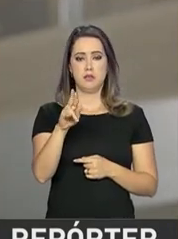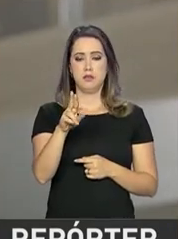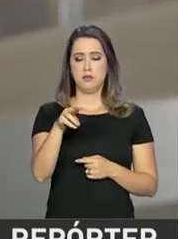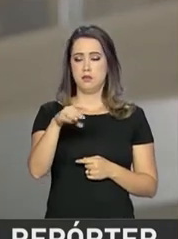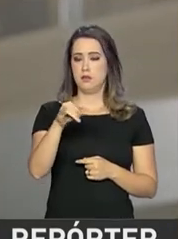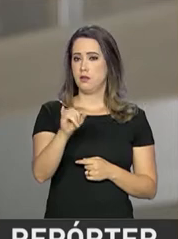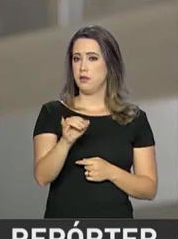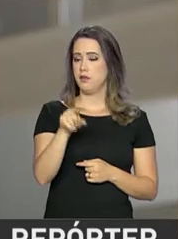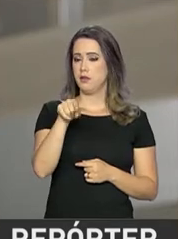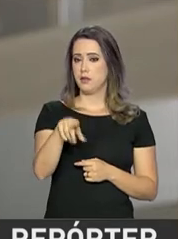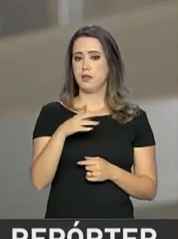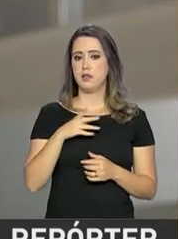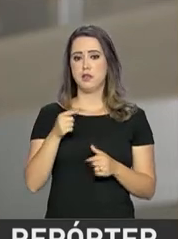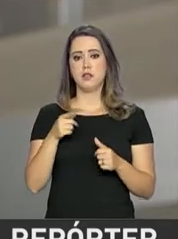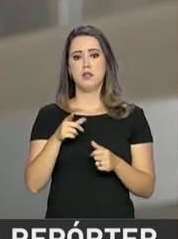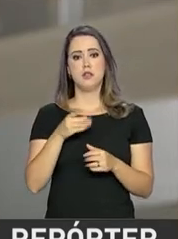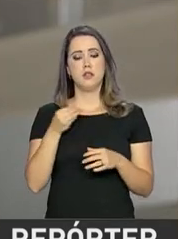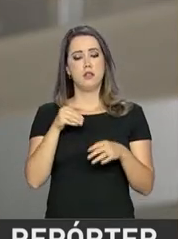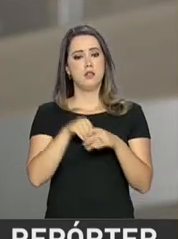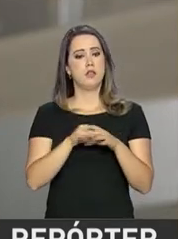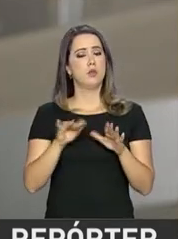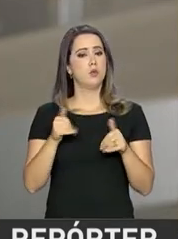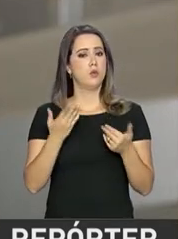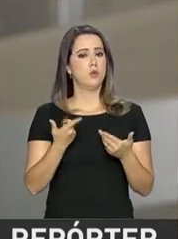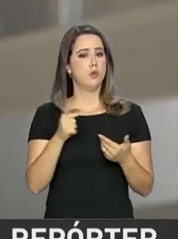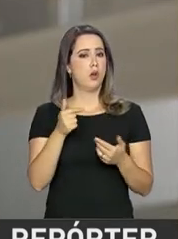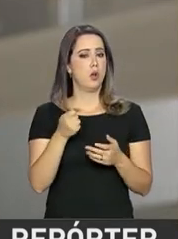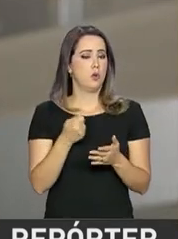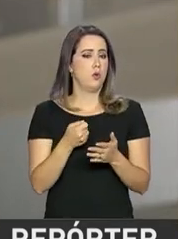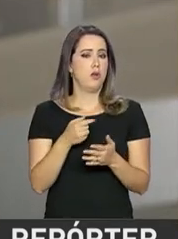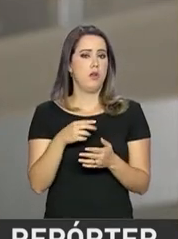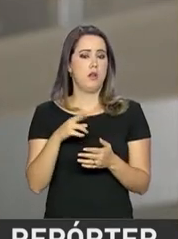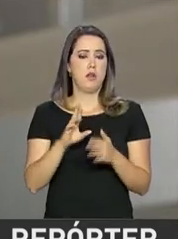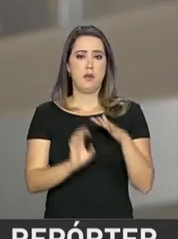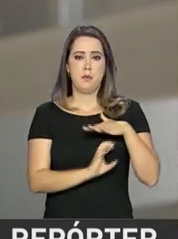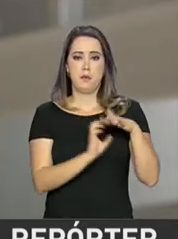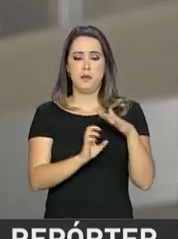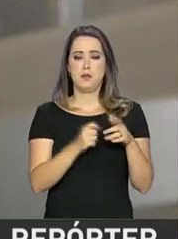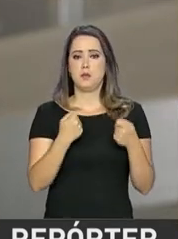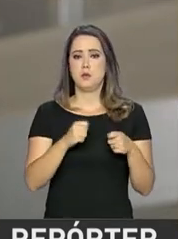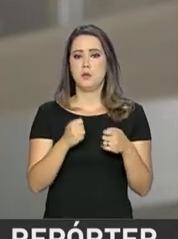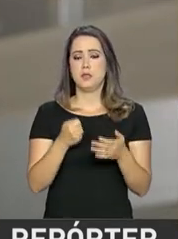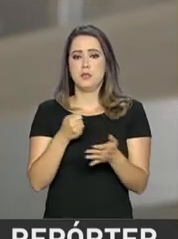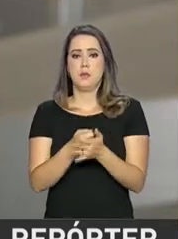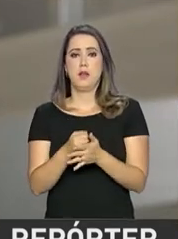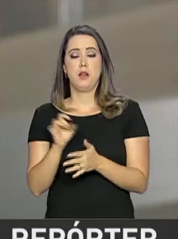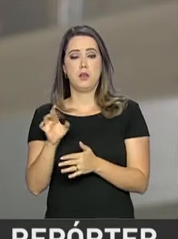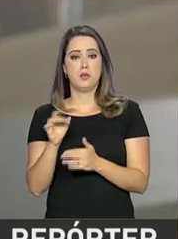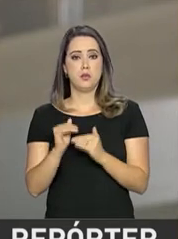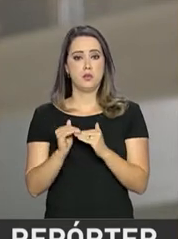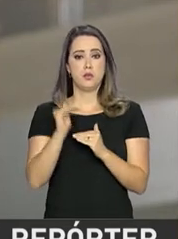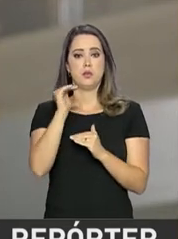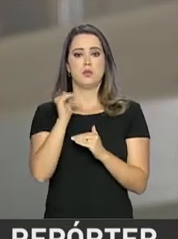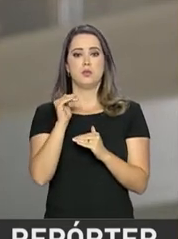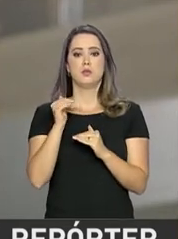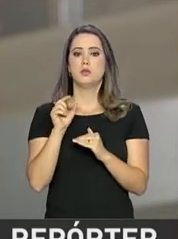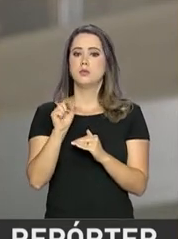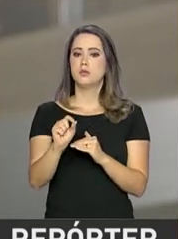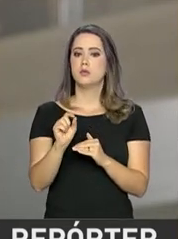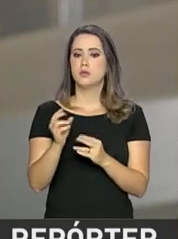do qual a operadora não tem responsabilidade pela cobertura ou seja a empresa só vai se responsabilizar pelo que